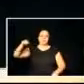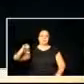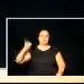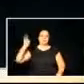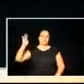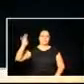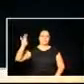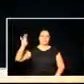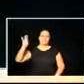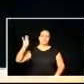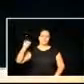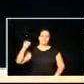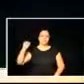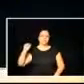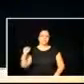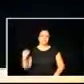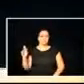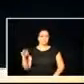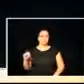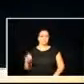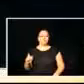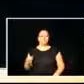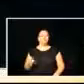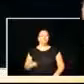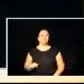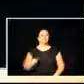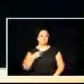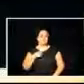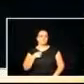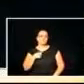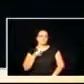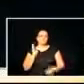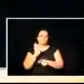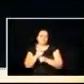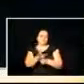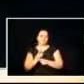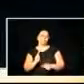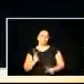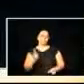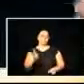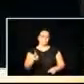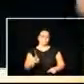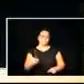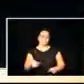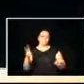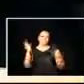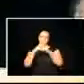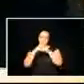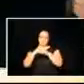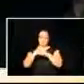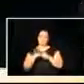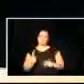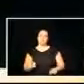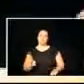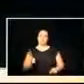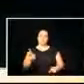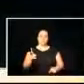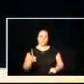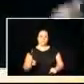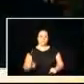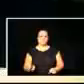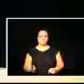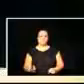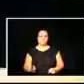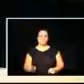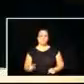vereador. Pode contar sim. E vamos sempre lutar. Não para que a Unital fique capengando, não.